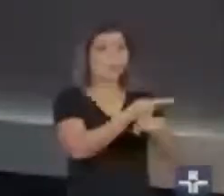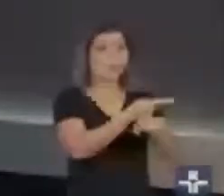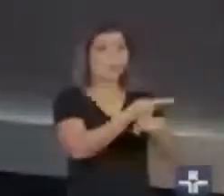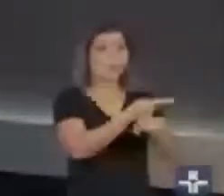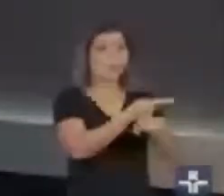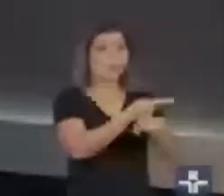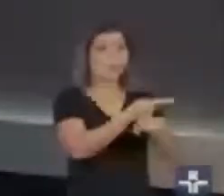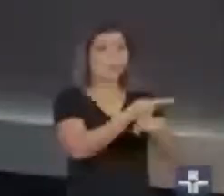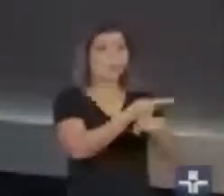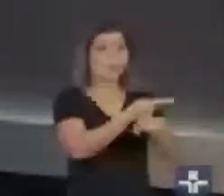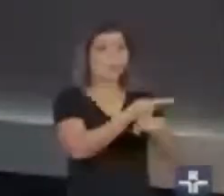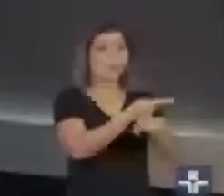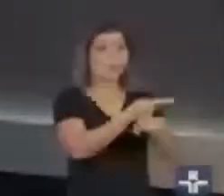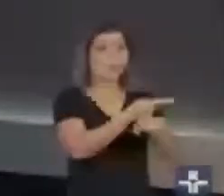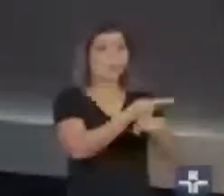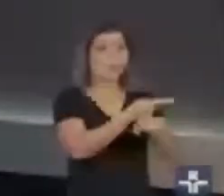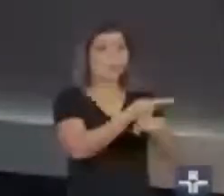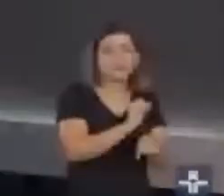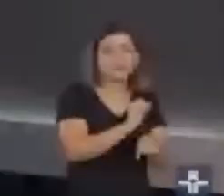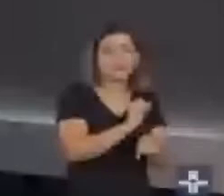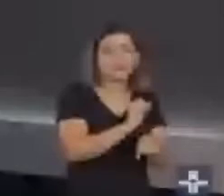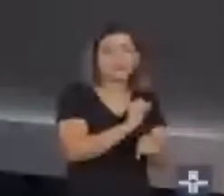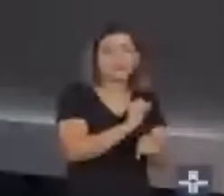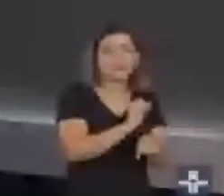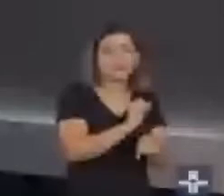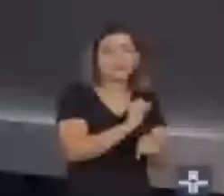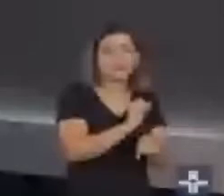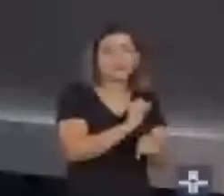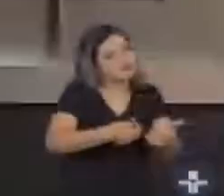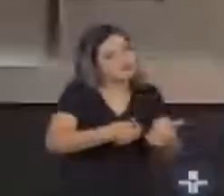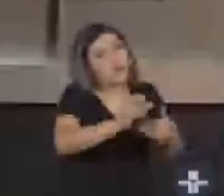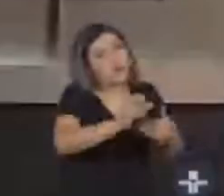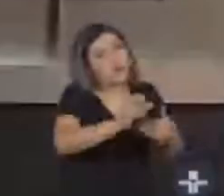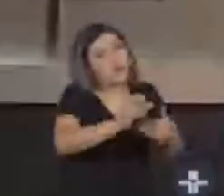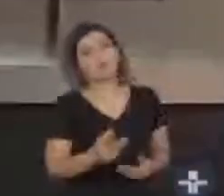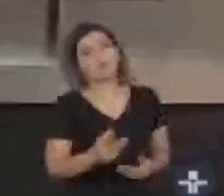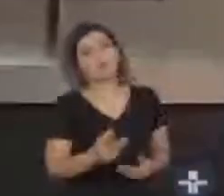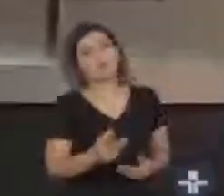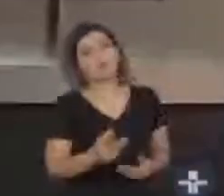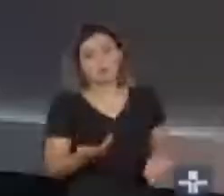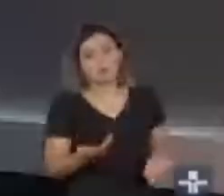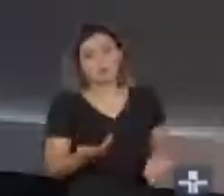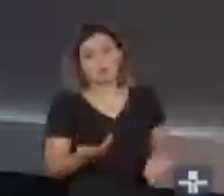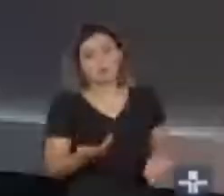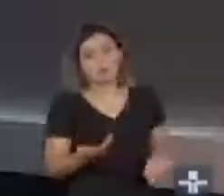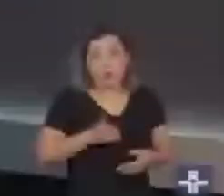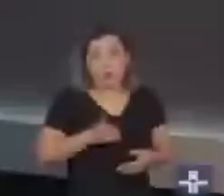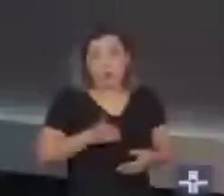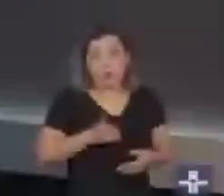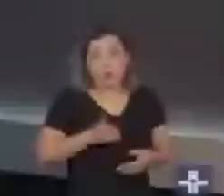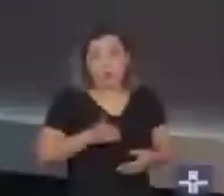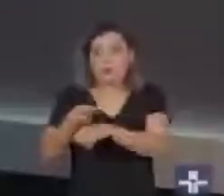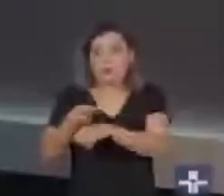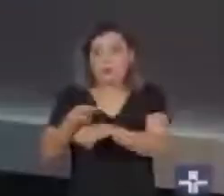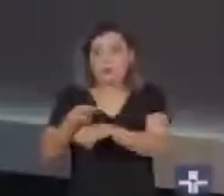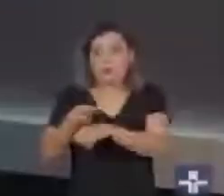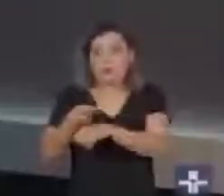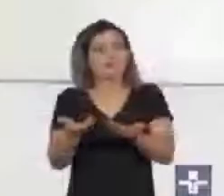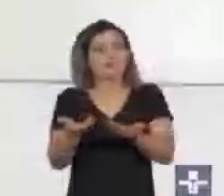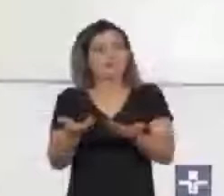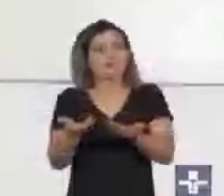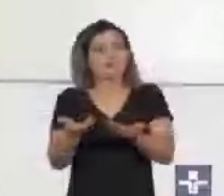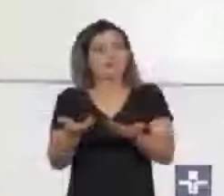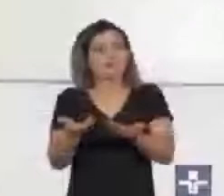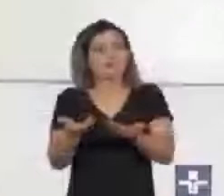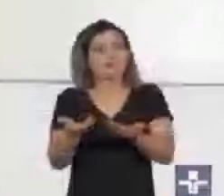esperar um cenário mais favorável ou não? Devo continuar procurando emprego? Na verdade, seria mais